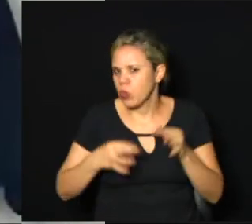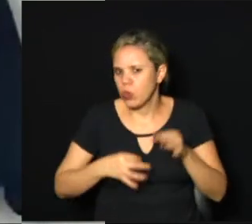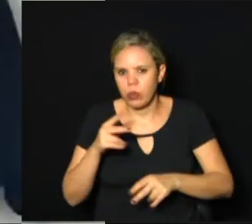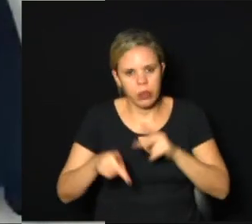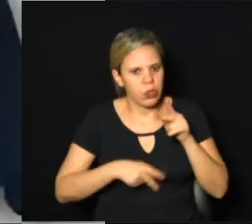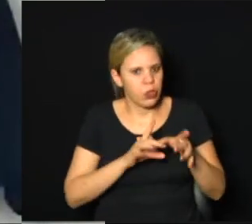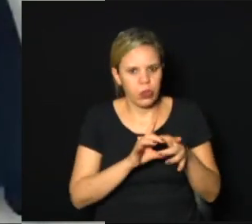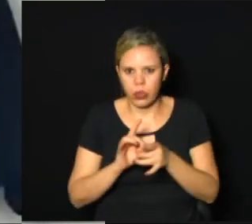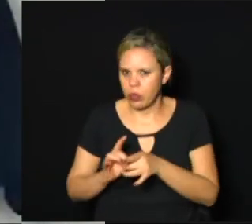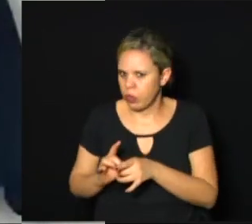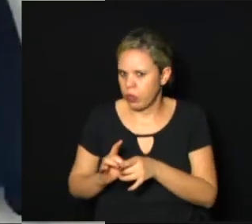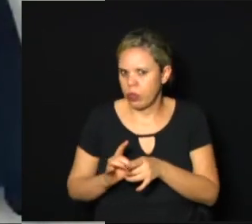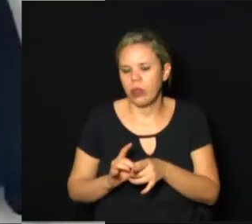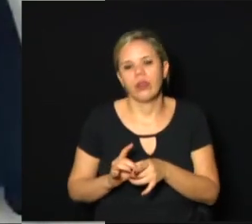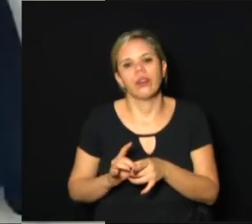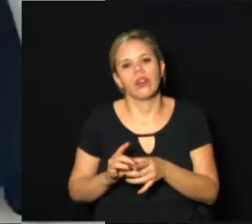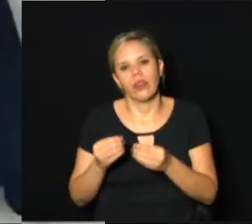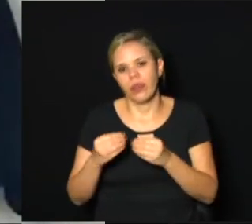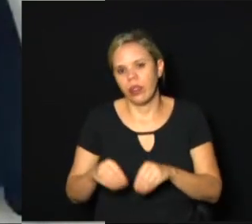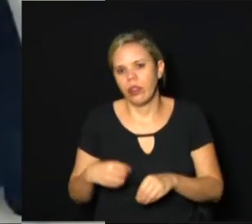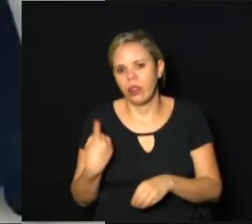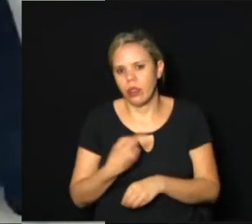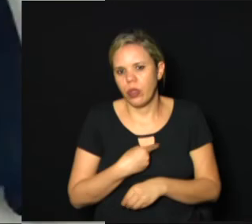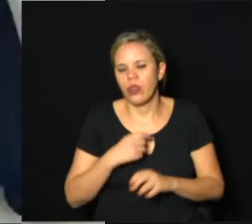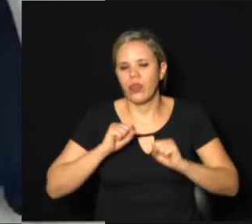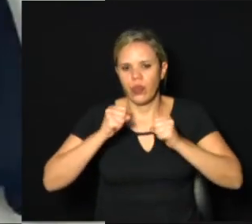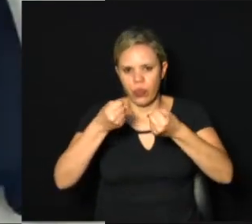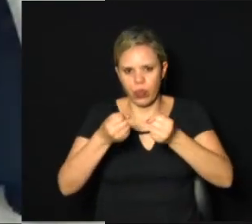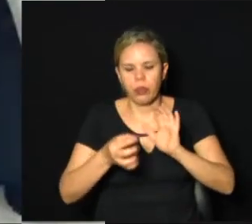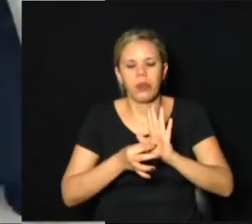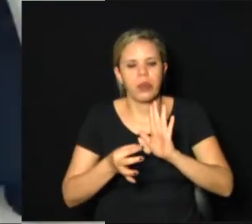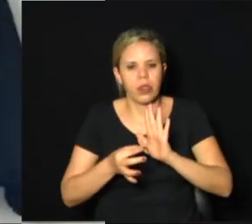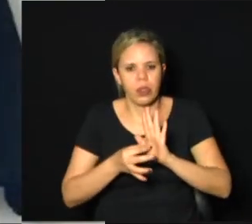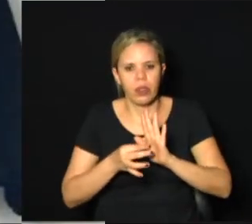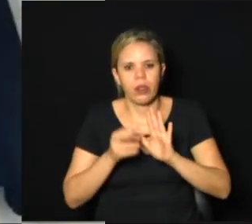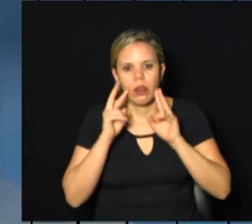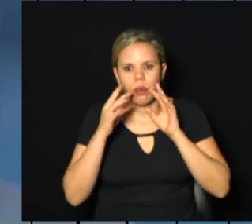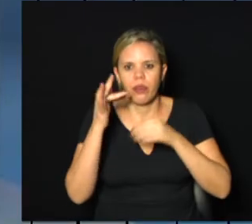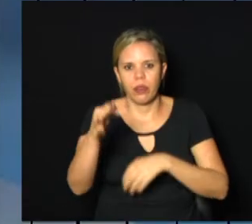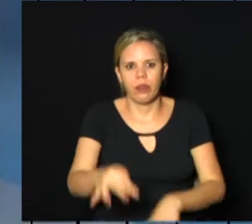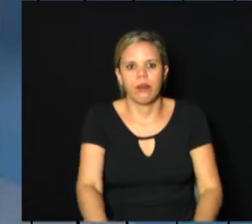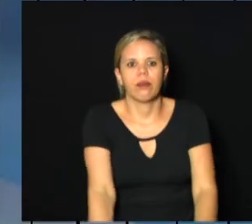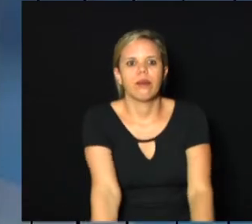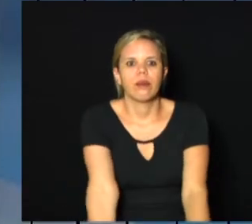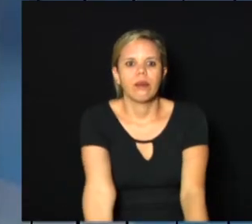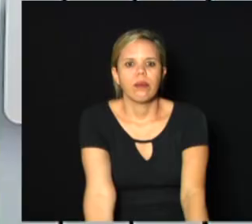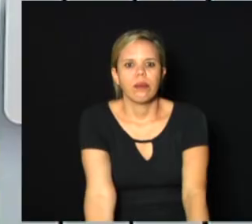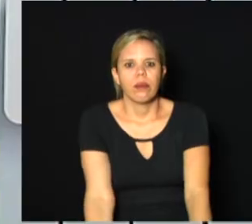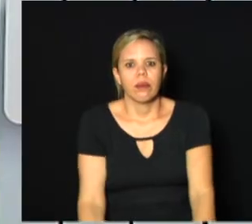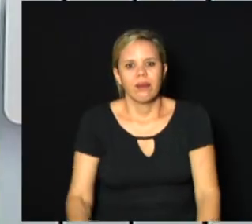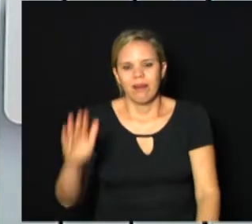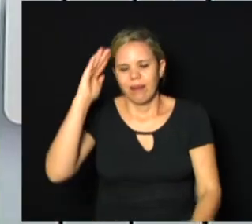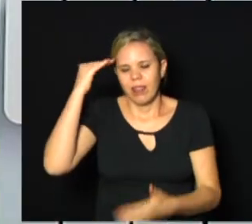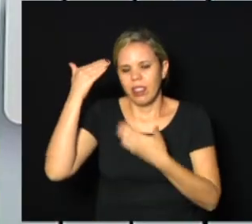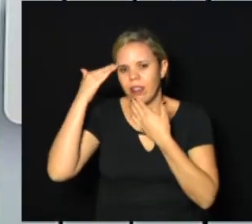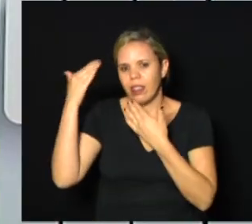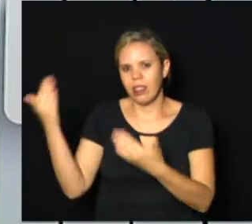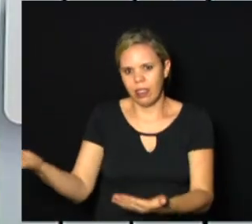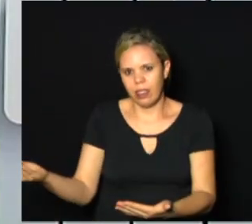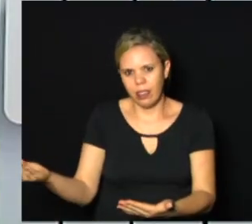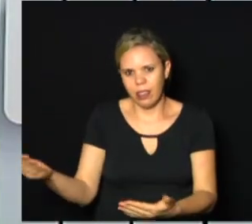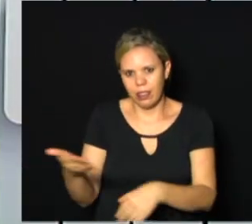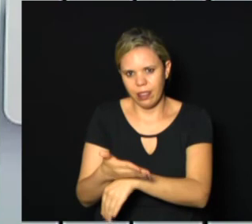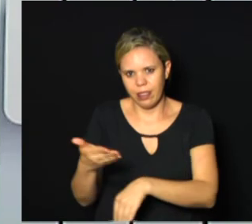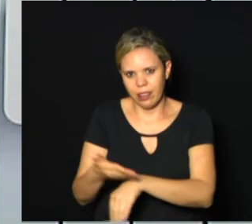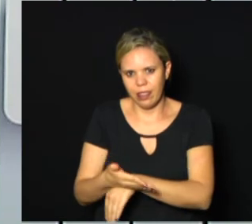num contexto de desalento completo. Esse tem que ser o nosso esforço, na minha opinião, olhando para frente. Pedro Tourinho, muito obrigado pela